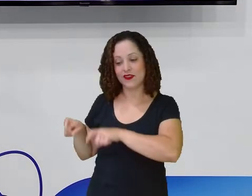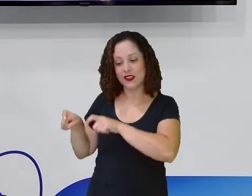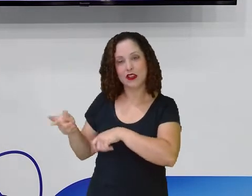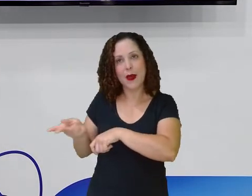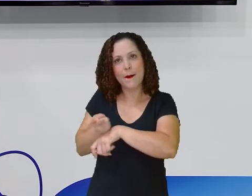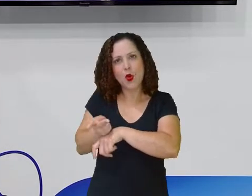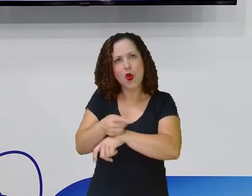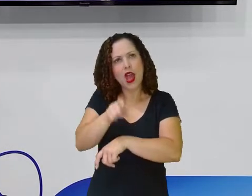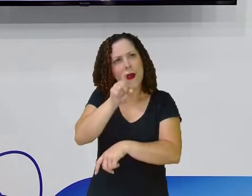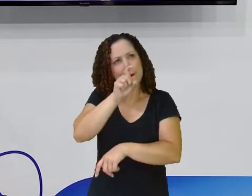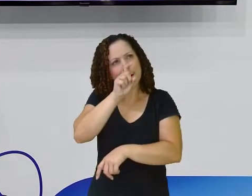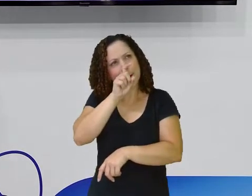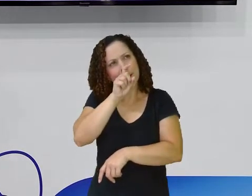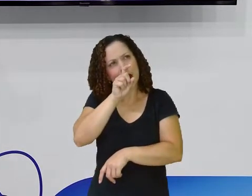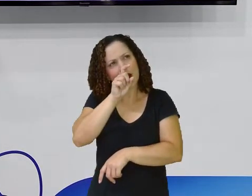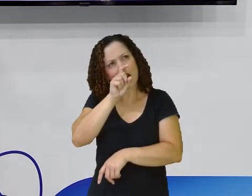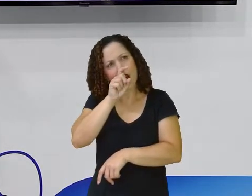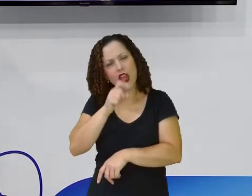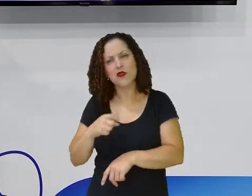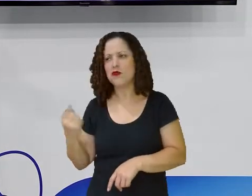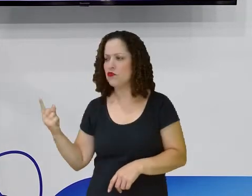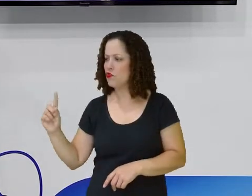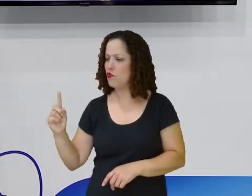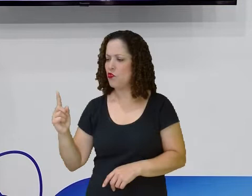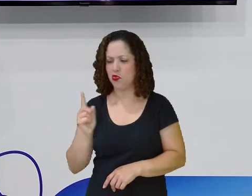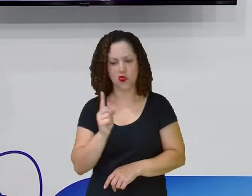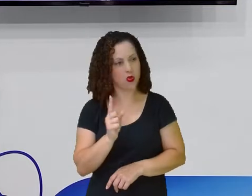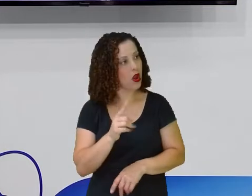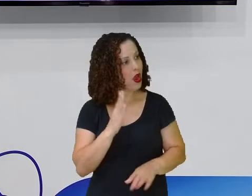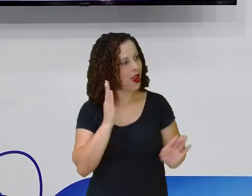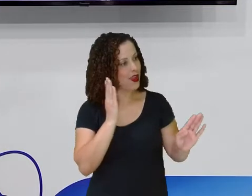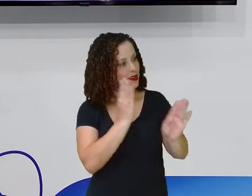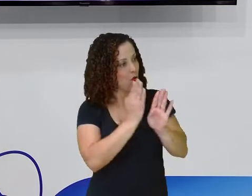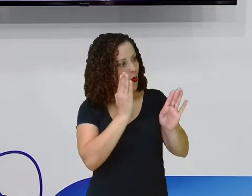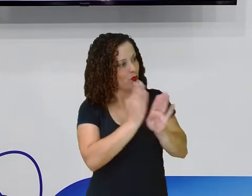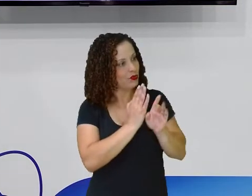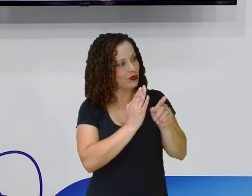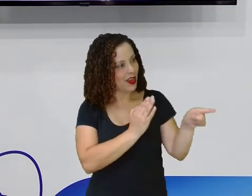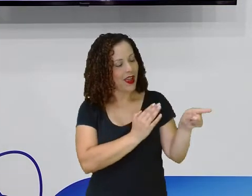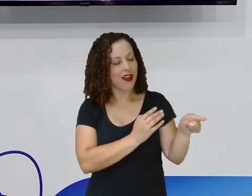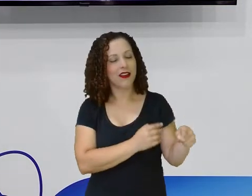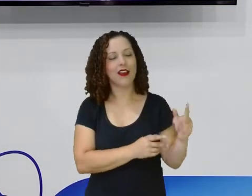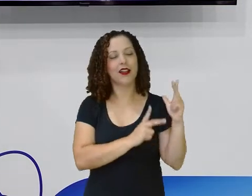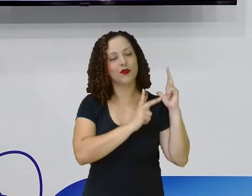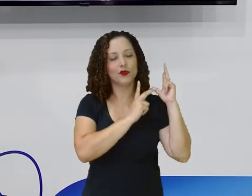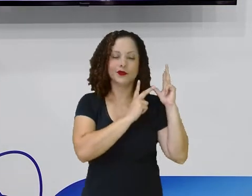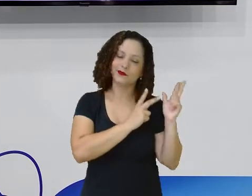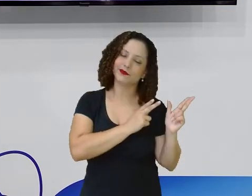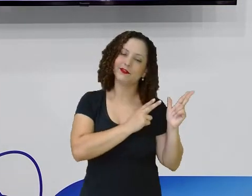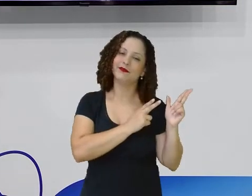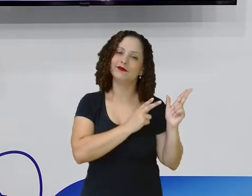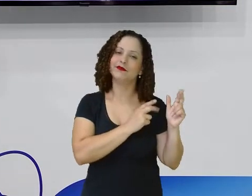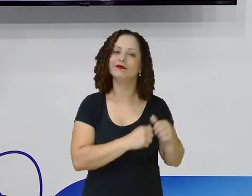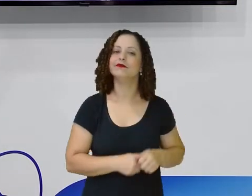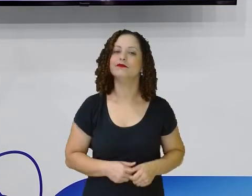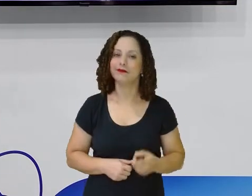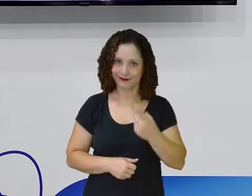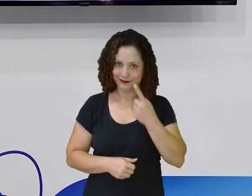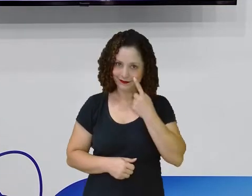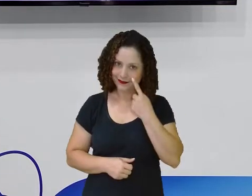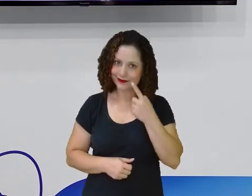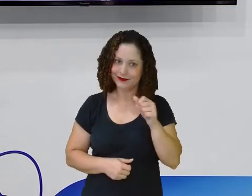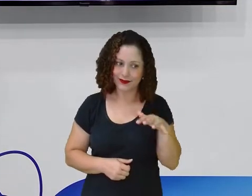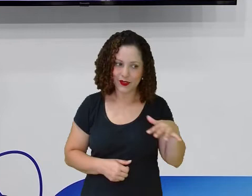papagaio gago, e no meio ali da sua busca, se depara ali com a Sacisa dormindo. Então, veja que o